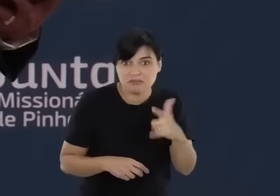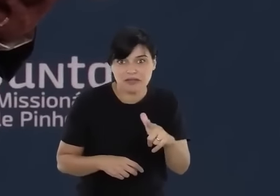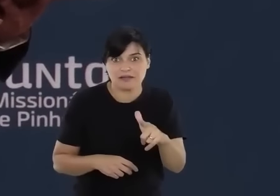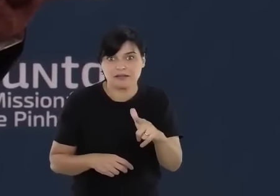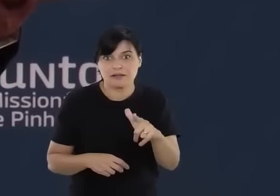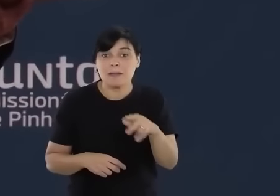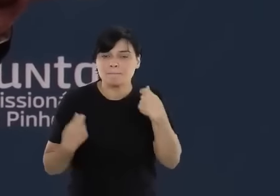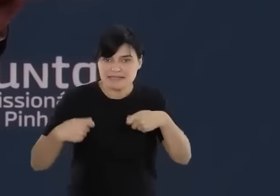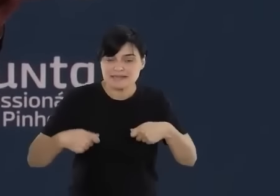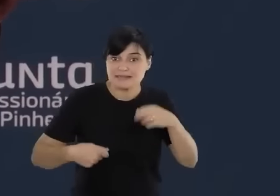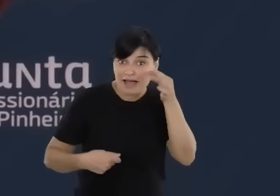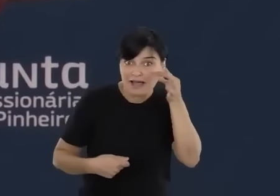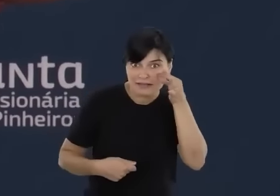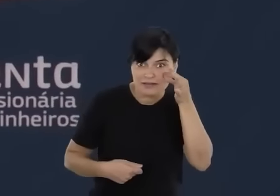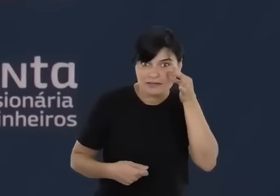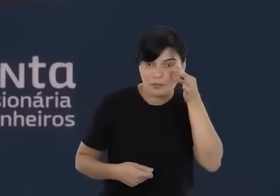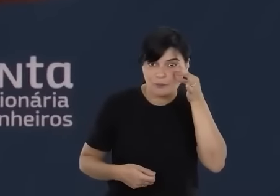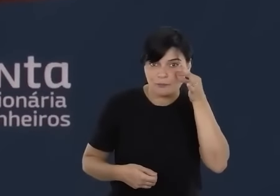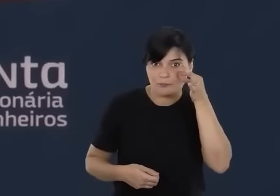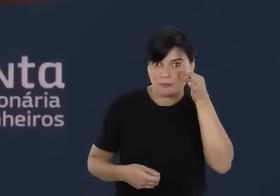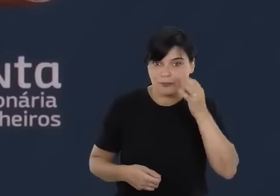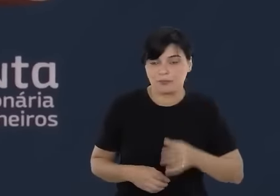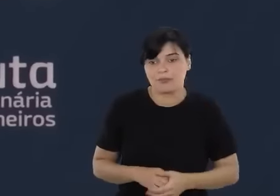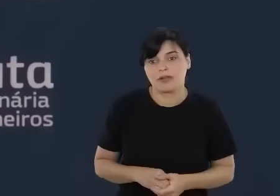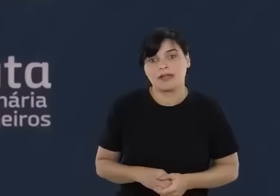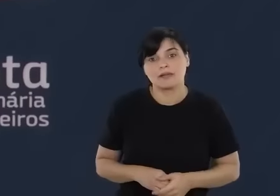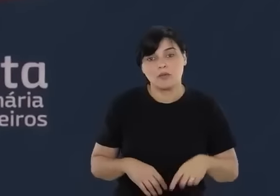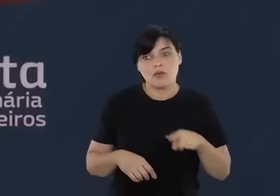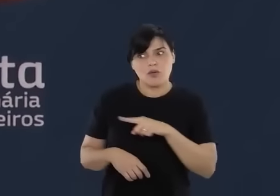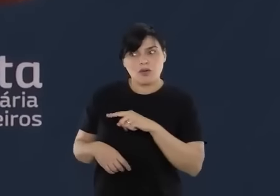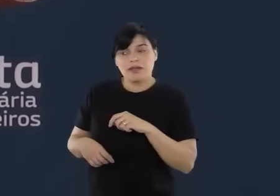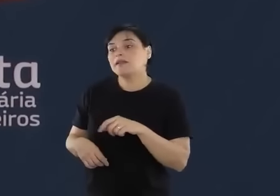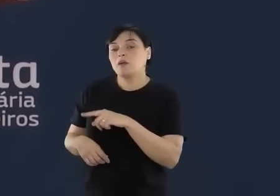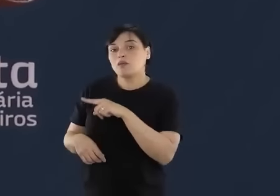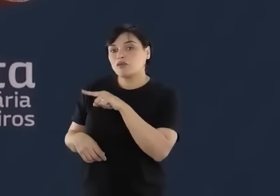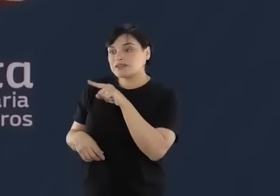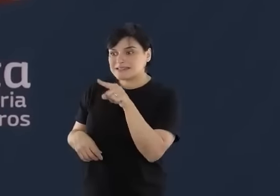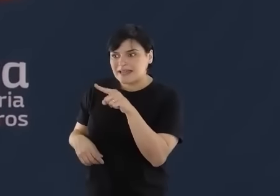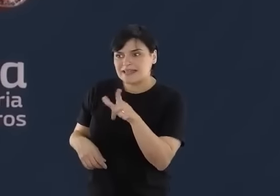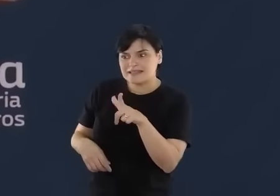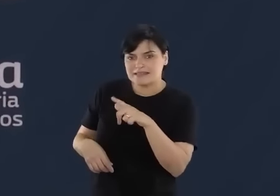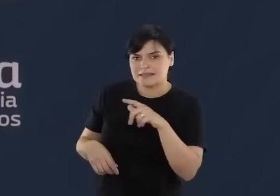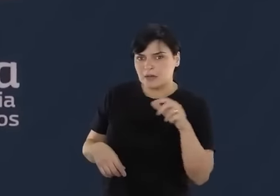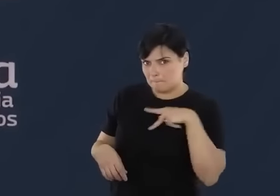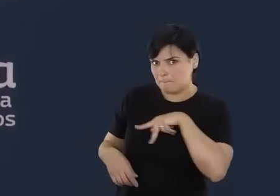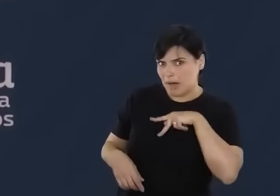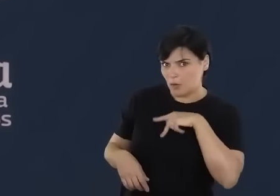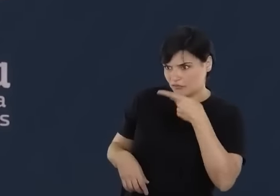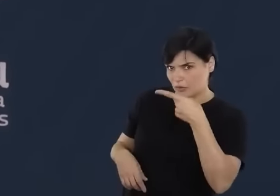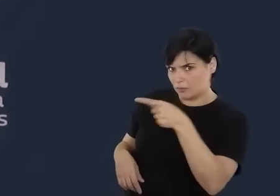Deus desconhecido pois esse que adorar e sem conhecer é precisamente o Deus que eu vos